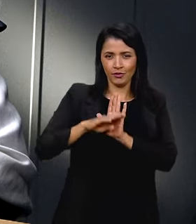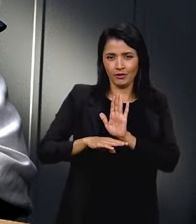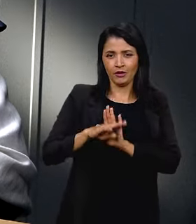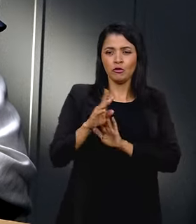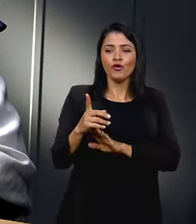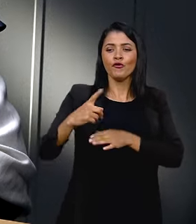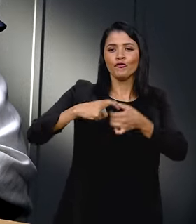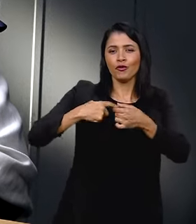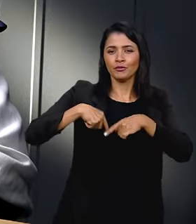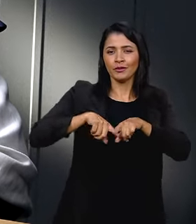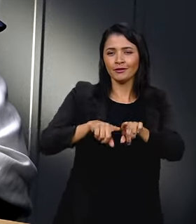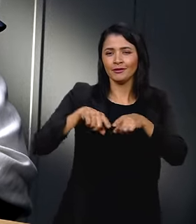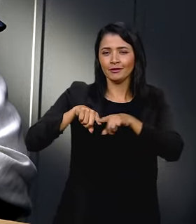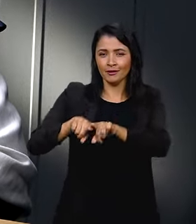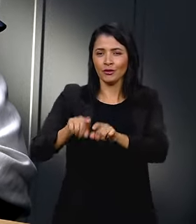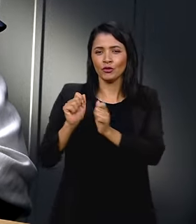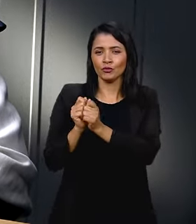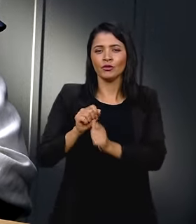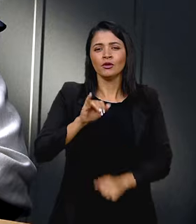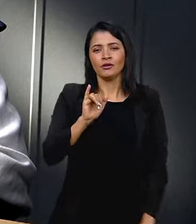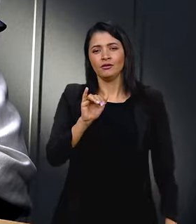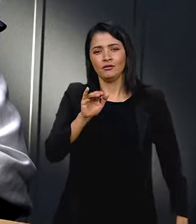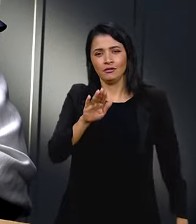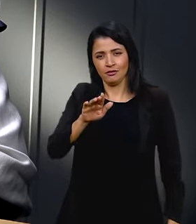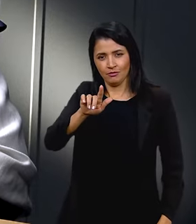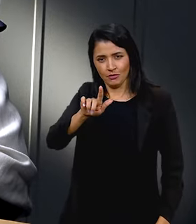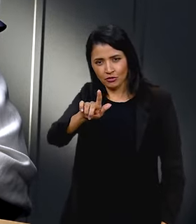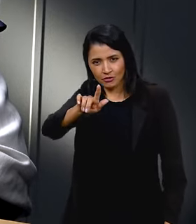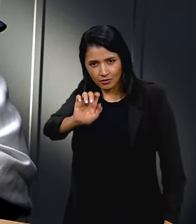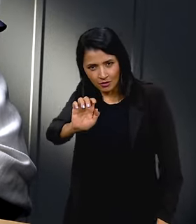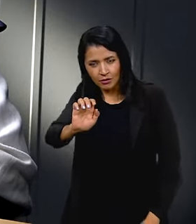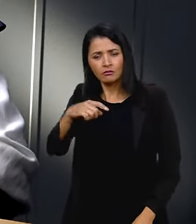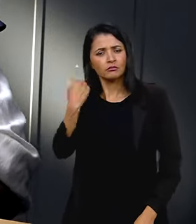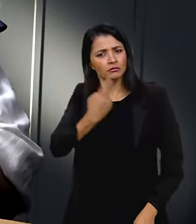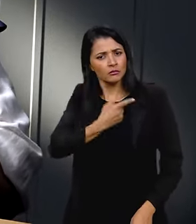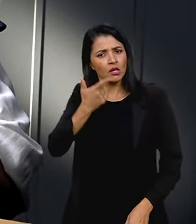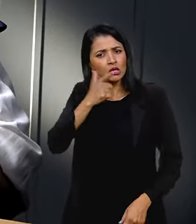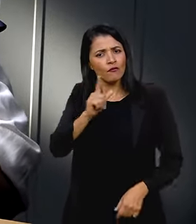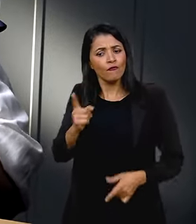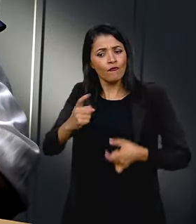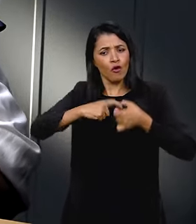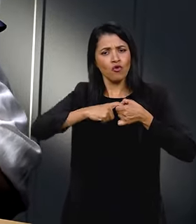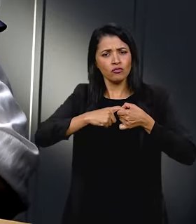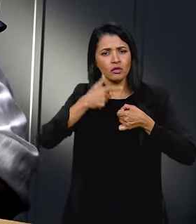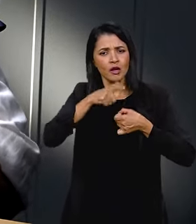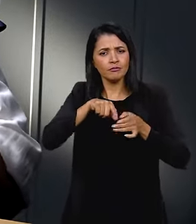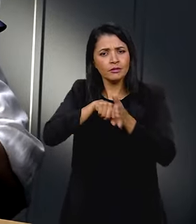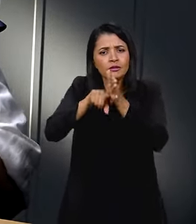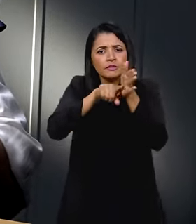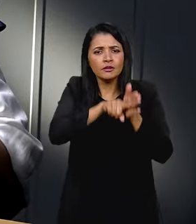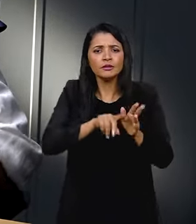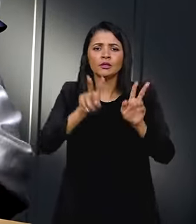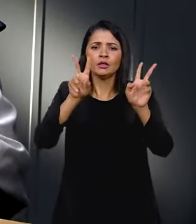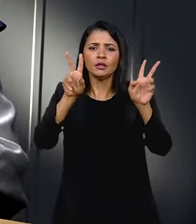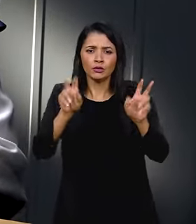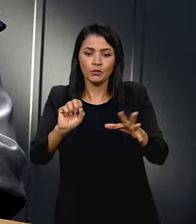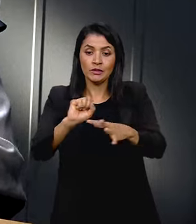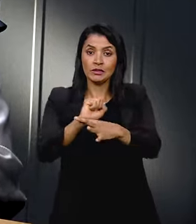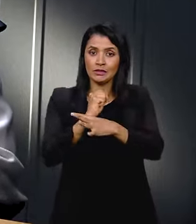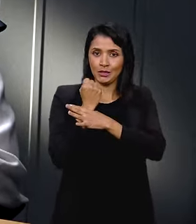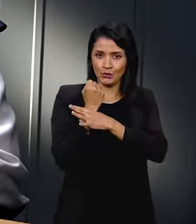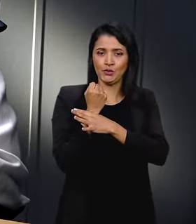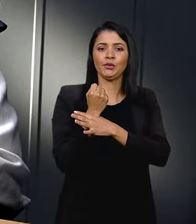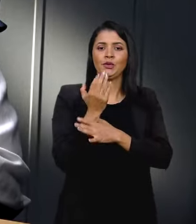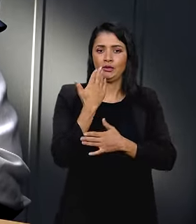retoma as parcerias com a IBGE para a gente eh reiniciar retomar as pesquisas sobre segurança